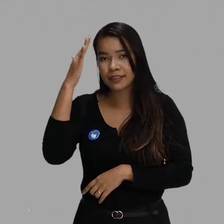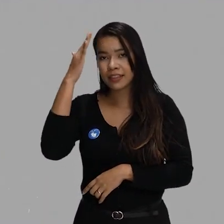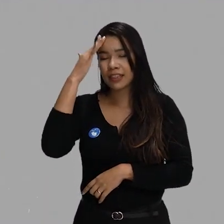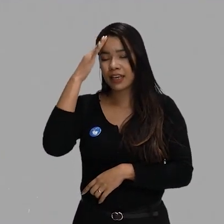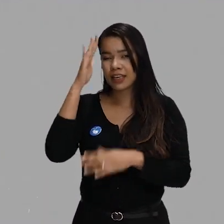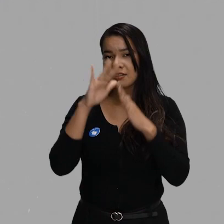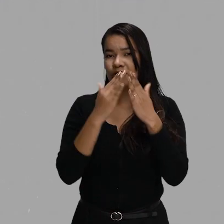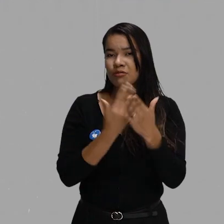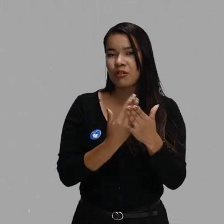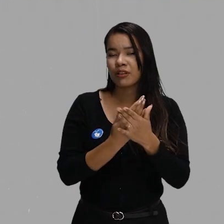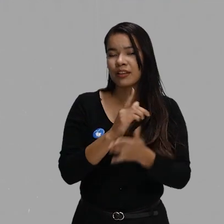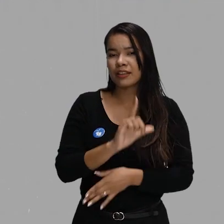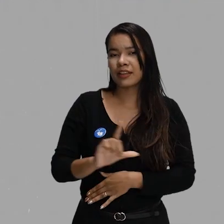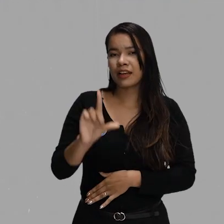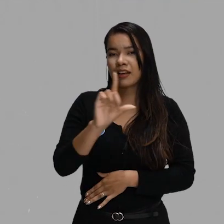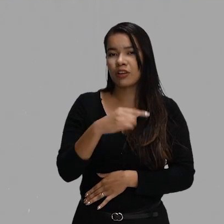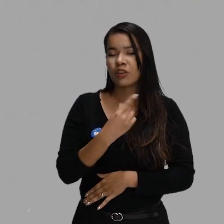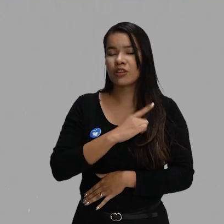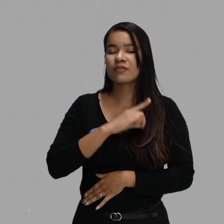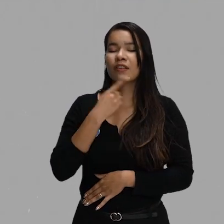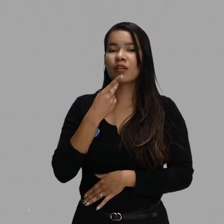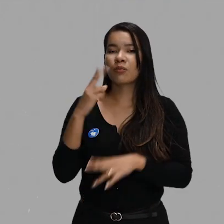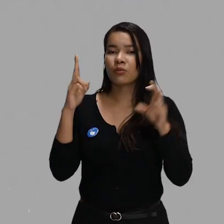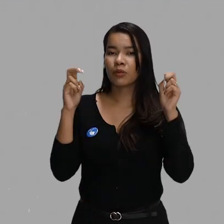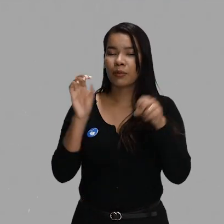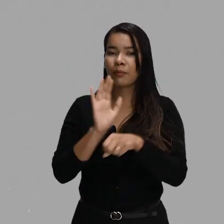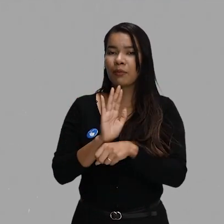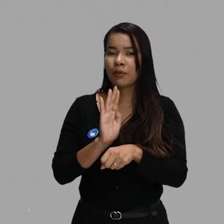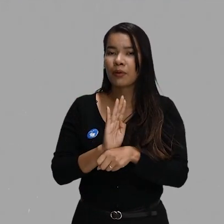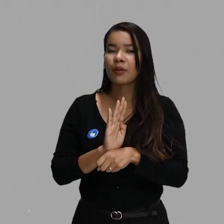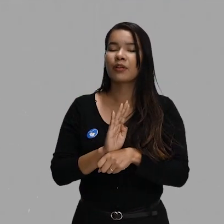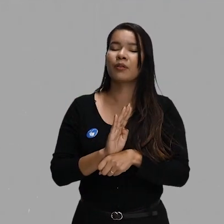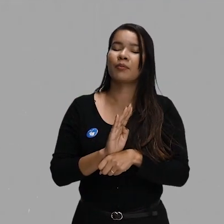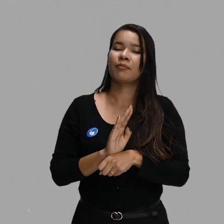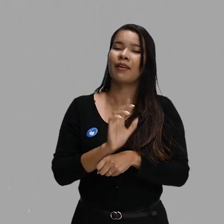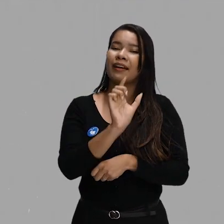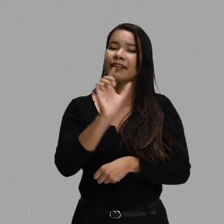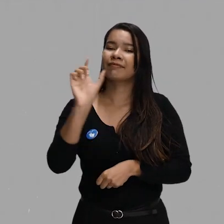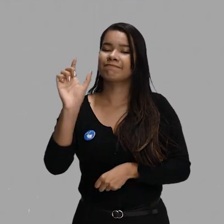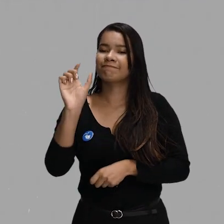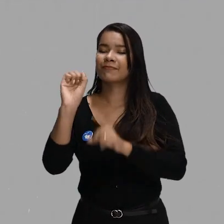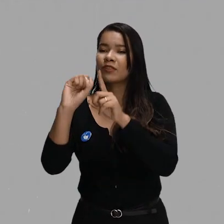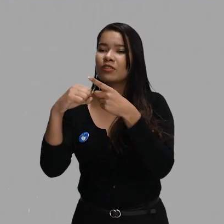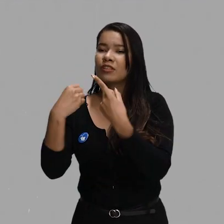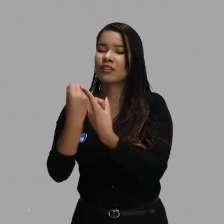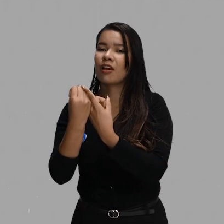certo? Vamos falar da burguesia, uma classe social surgindo aí,